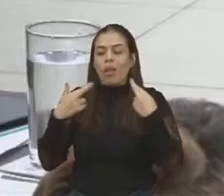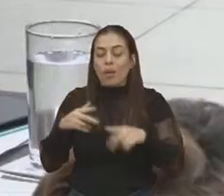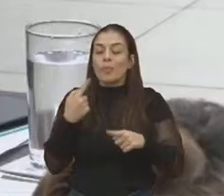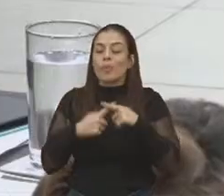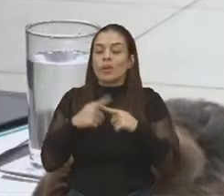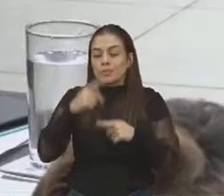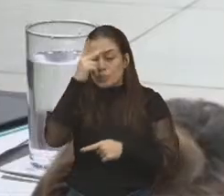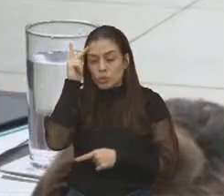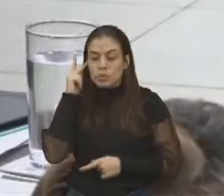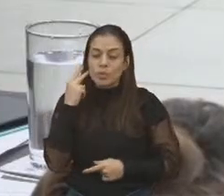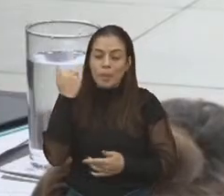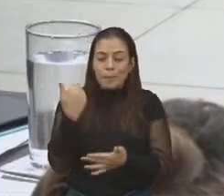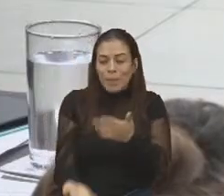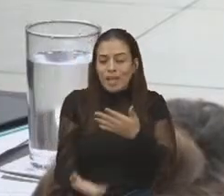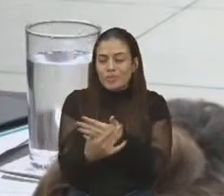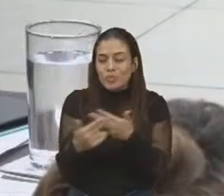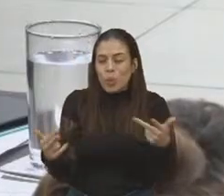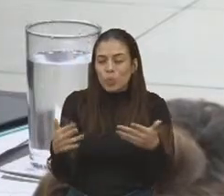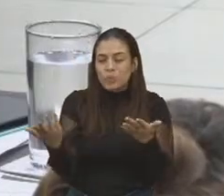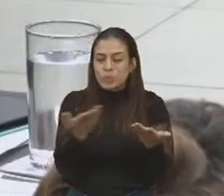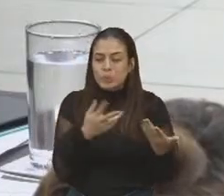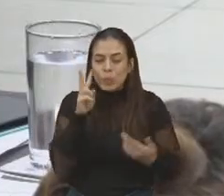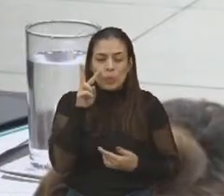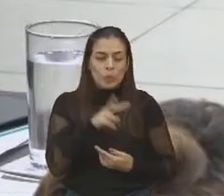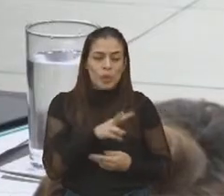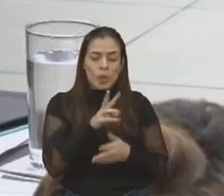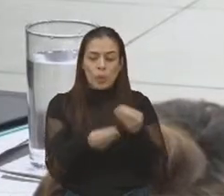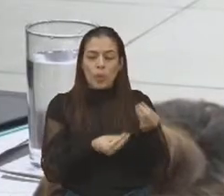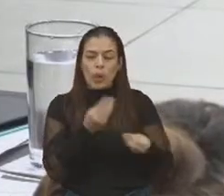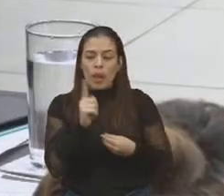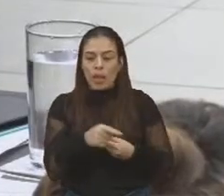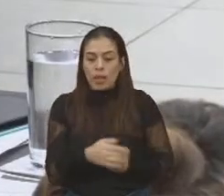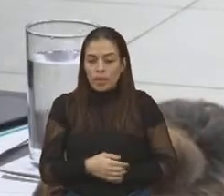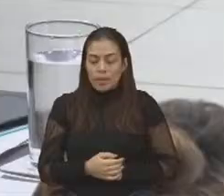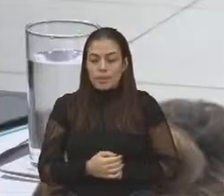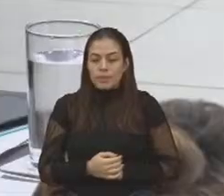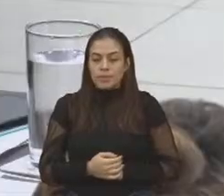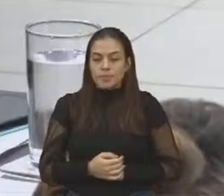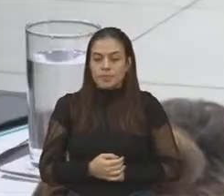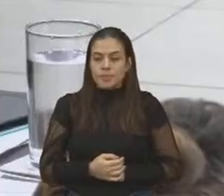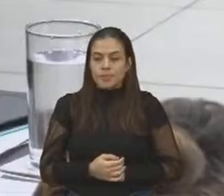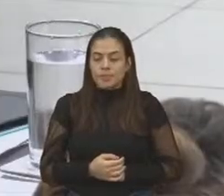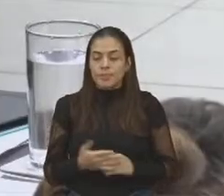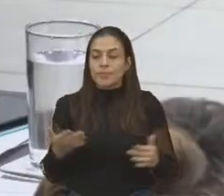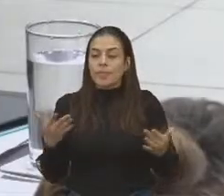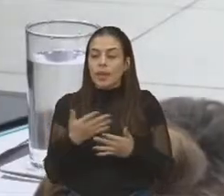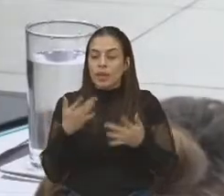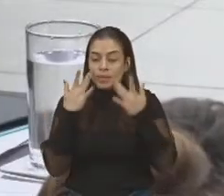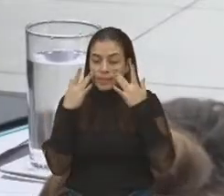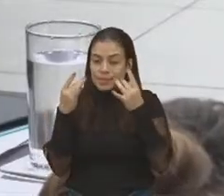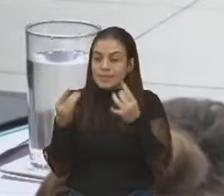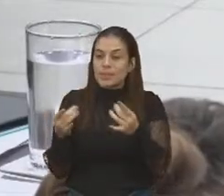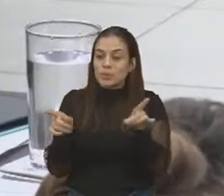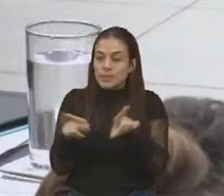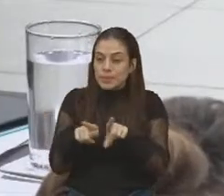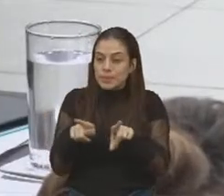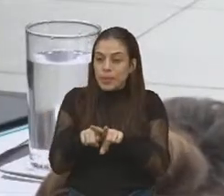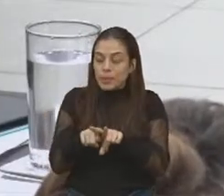local ali. A gente está aí, a gente vê como é que é a situação disso aí. Agora que chamou a atenção aqui